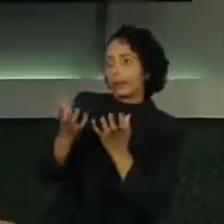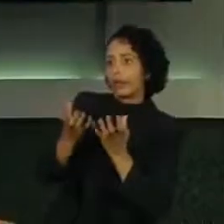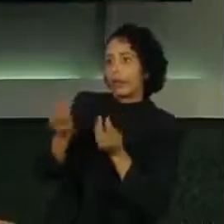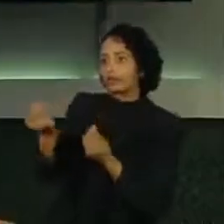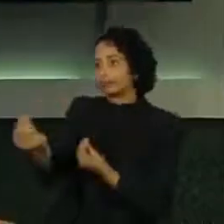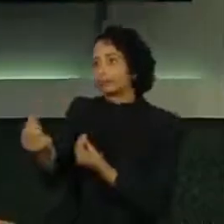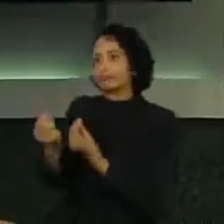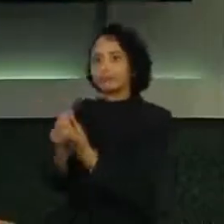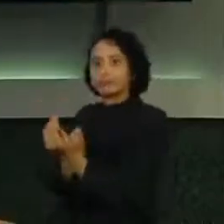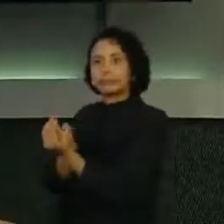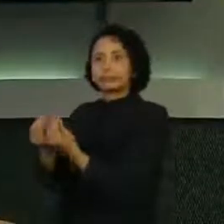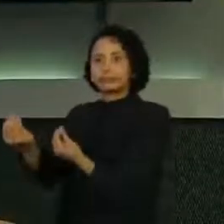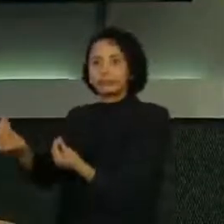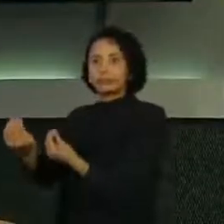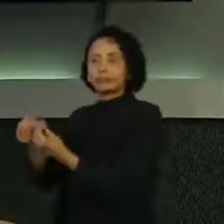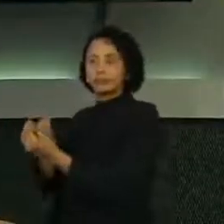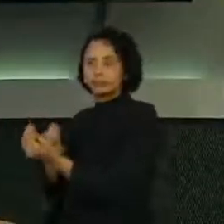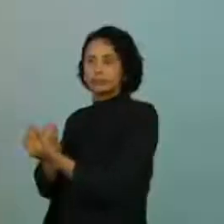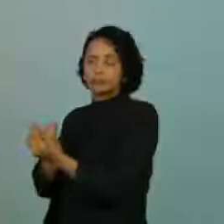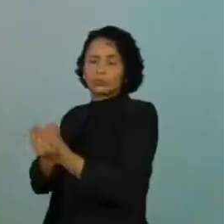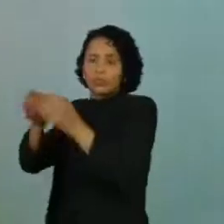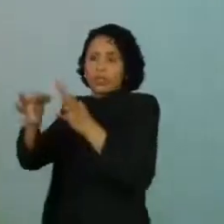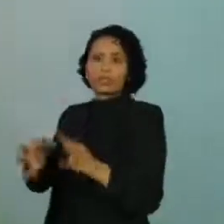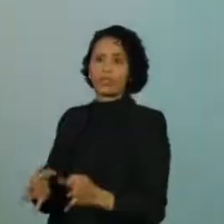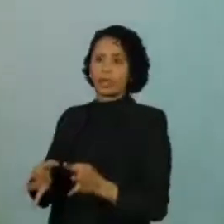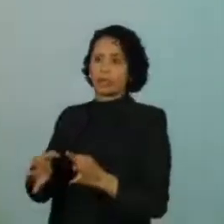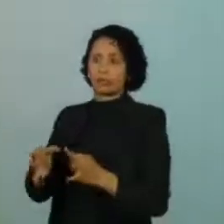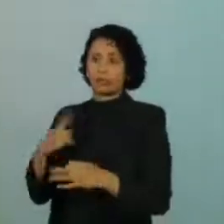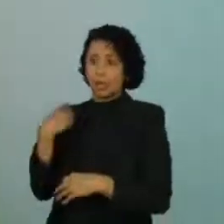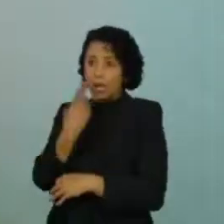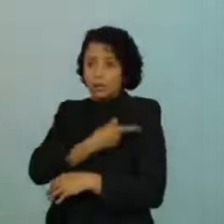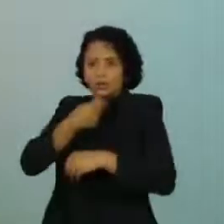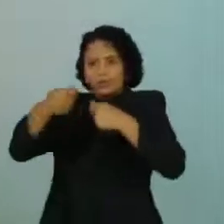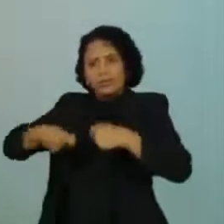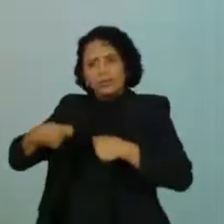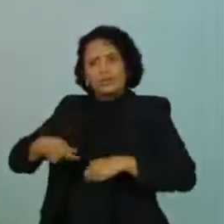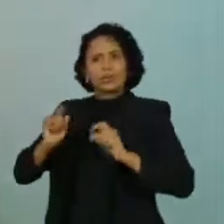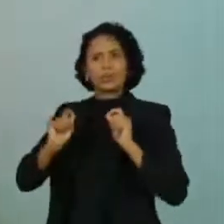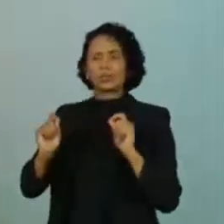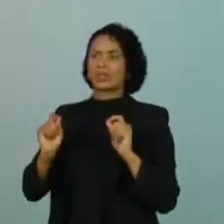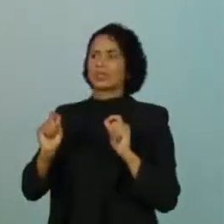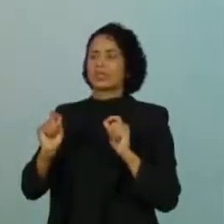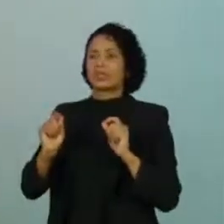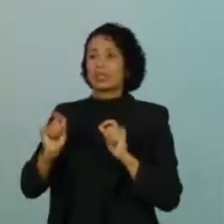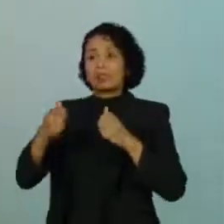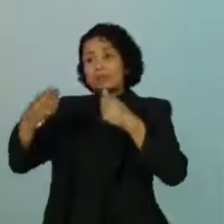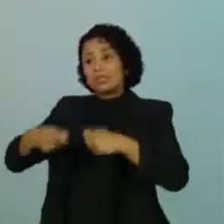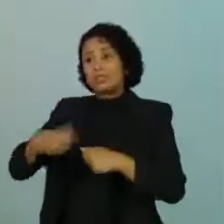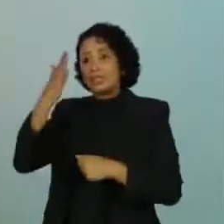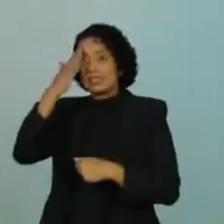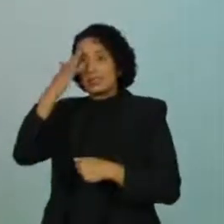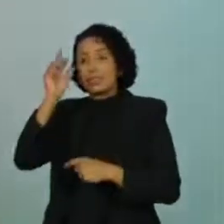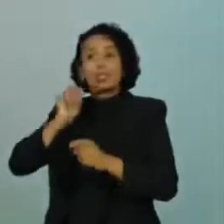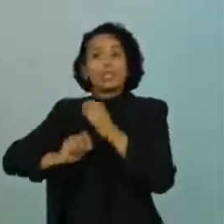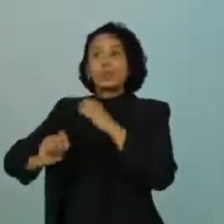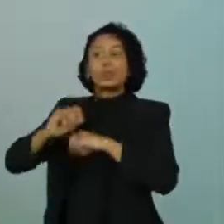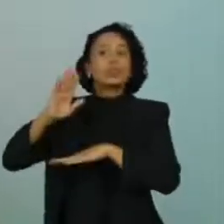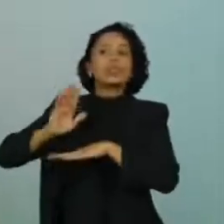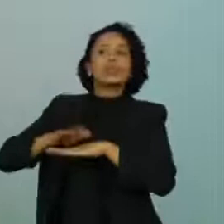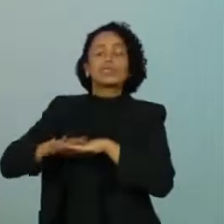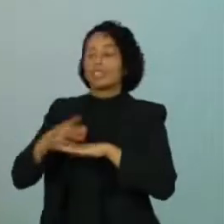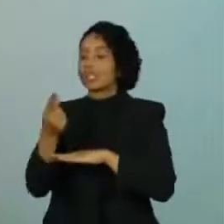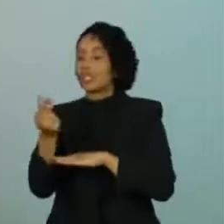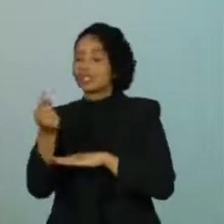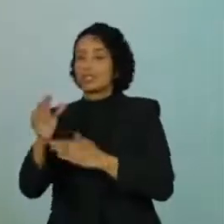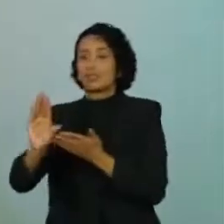tempo, minha hora, e tá tudo certo. O que a gente precisa é o que eu vou fazer com com esse recurso financeiro? Aonde eu